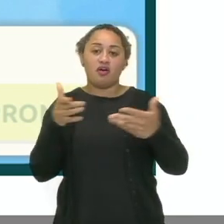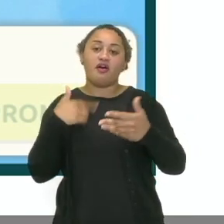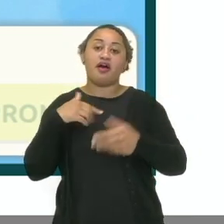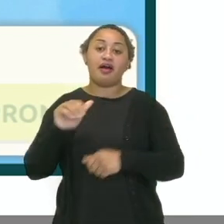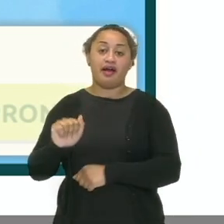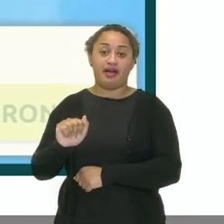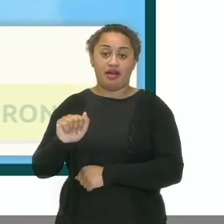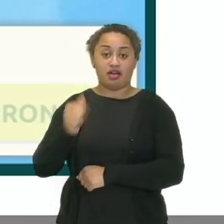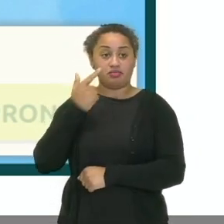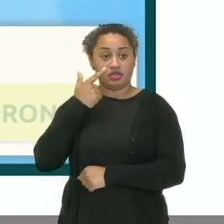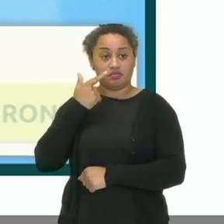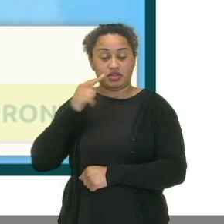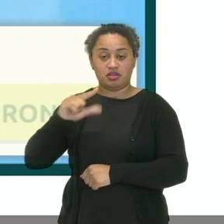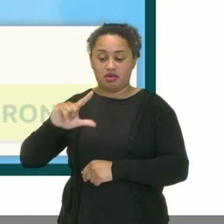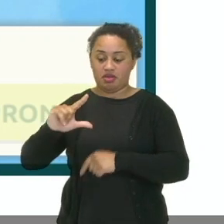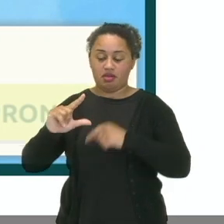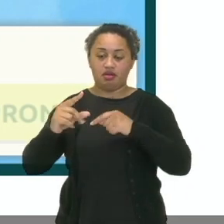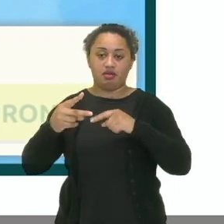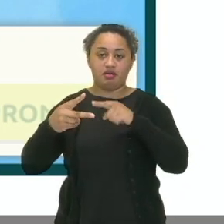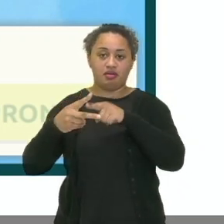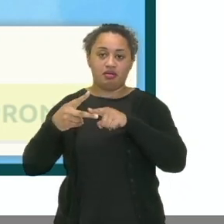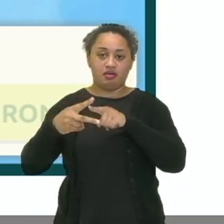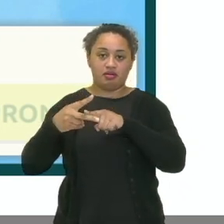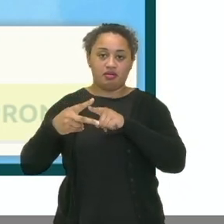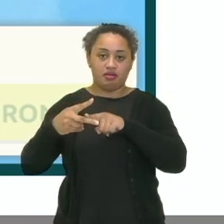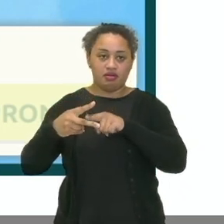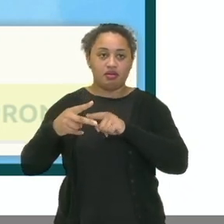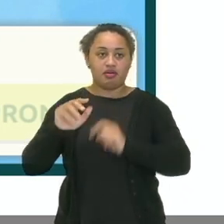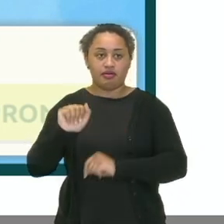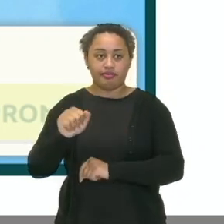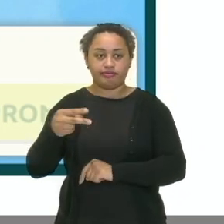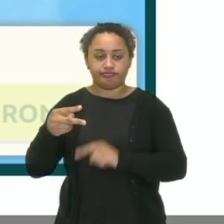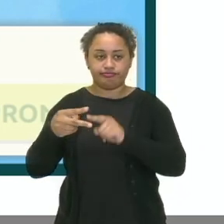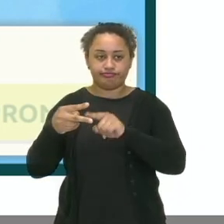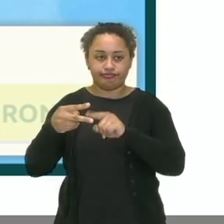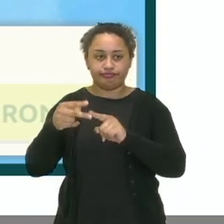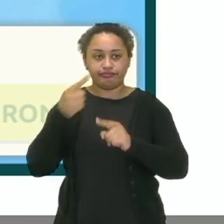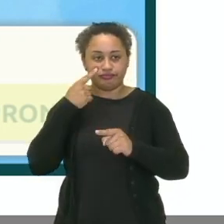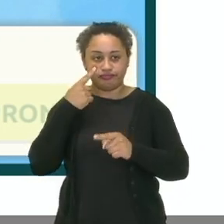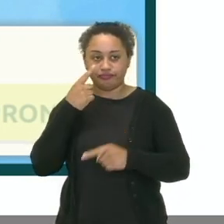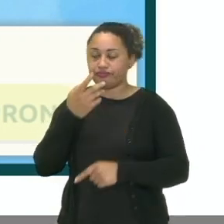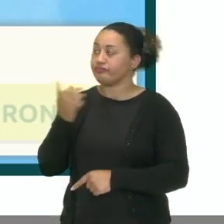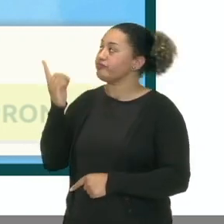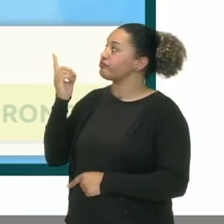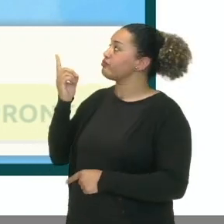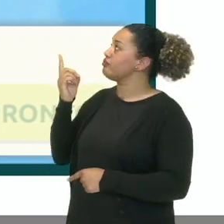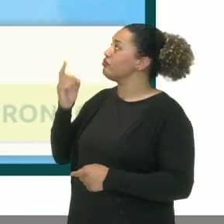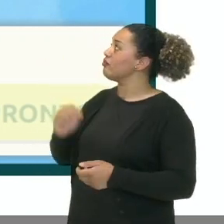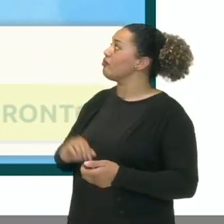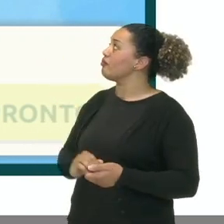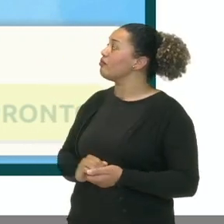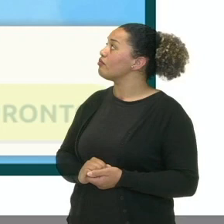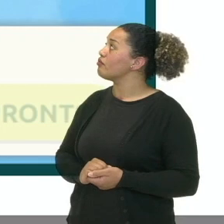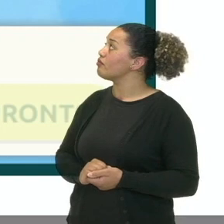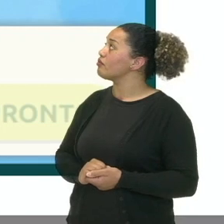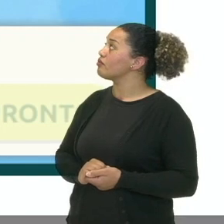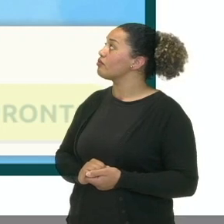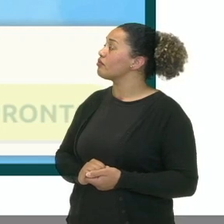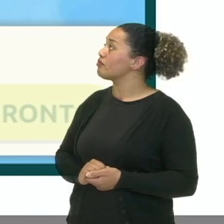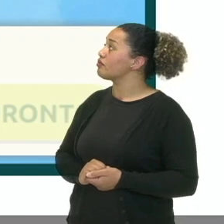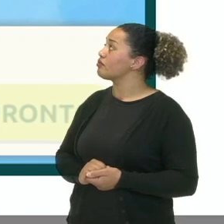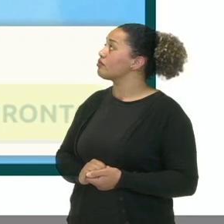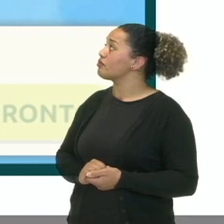outro ladinho, ó, você faz a mesma coisa, você encaixa o centro do transferidor, agora vê onde que vai bater aqui, ó.